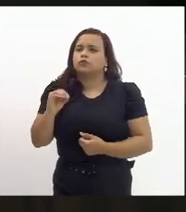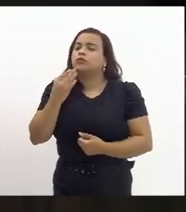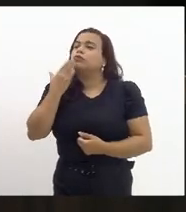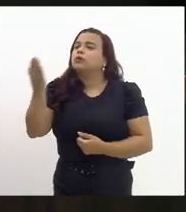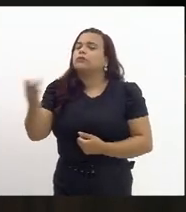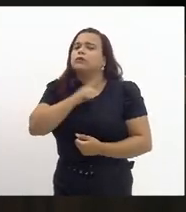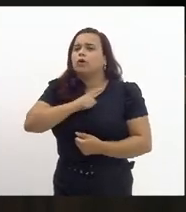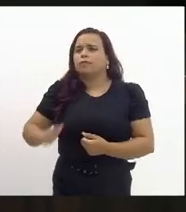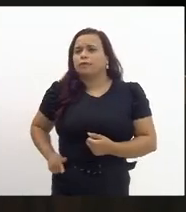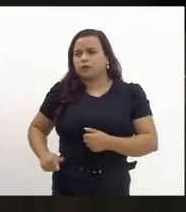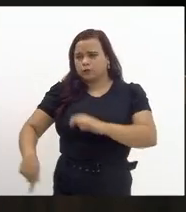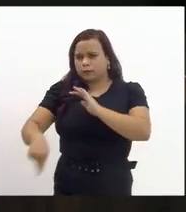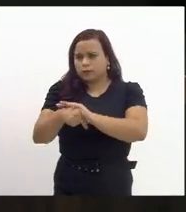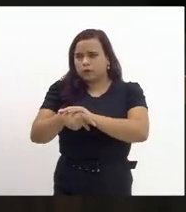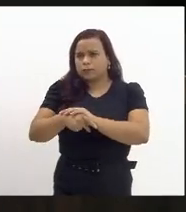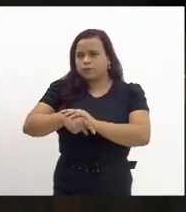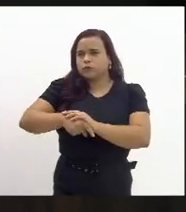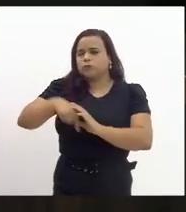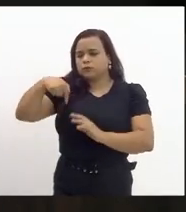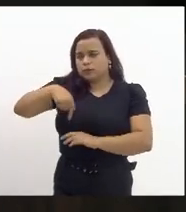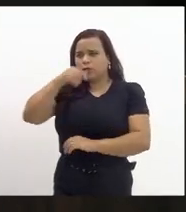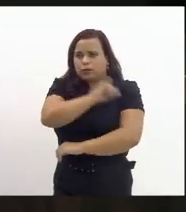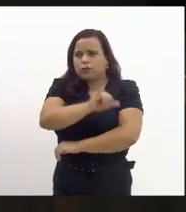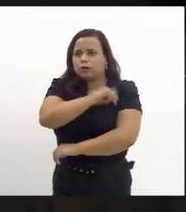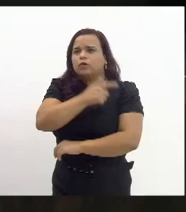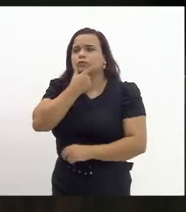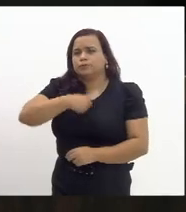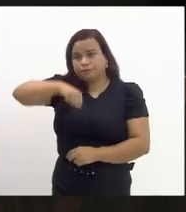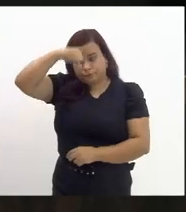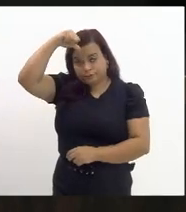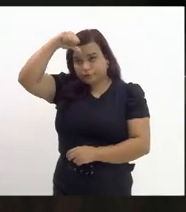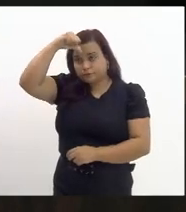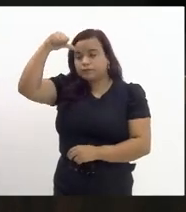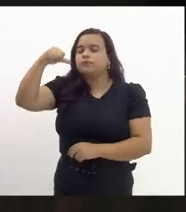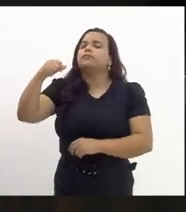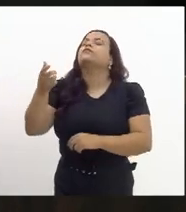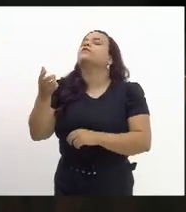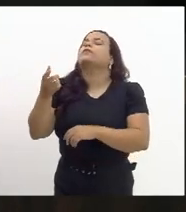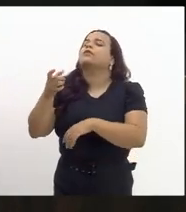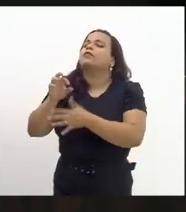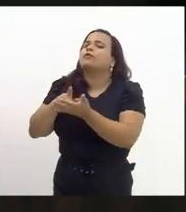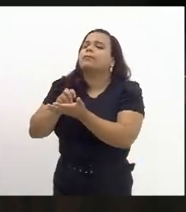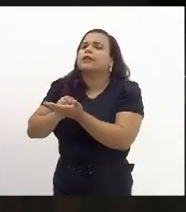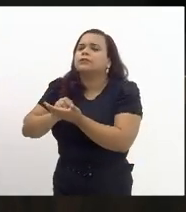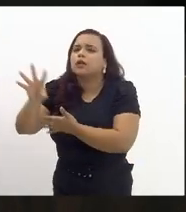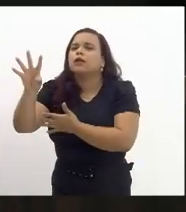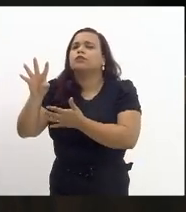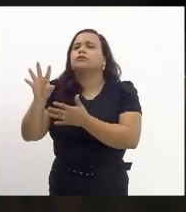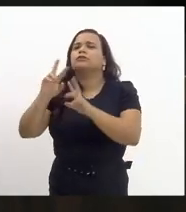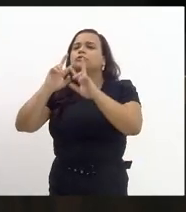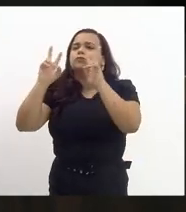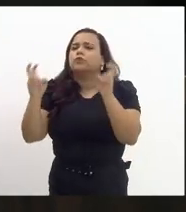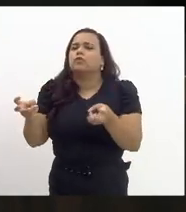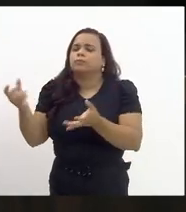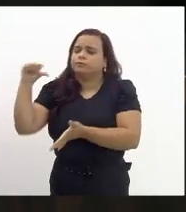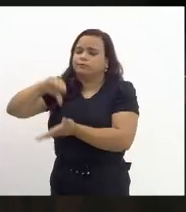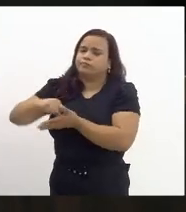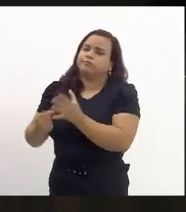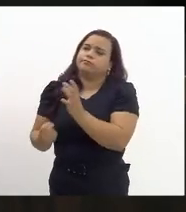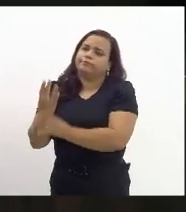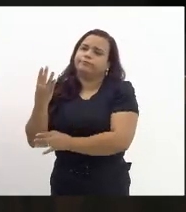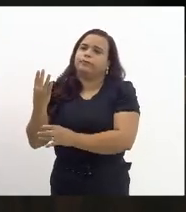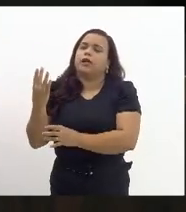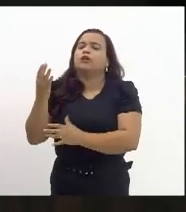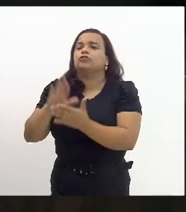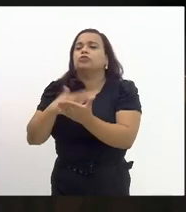Janeiro, Cláudio Castro, o envio de mensagem dispondo sobre a implantação de uma escola de lutas no município de Cantagalo. Parecer